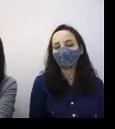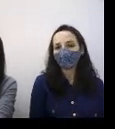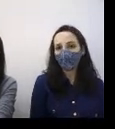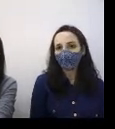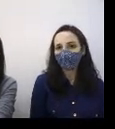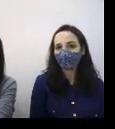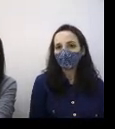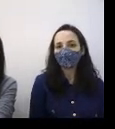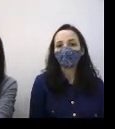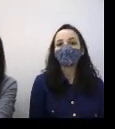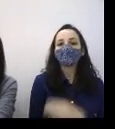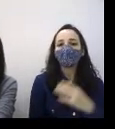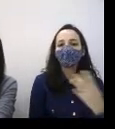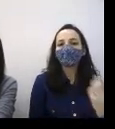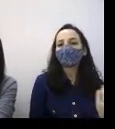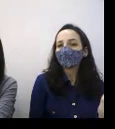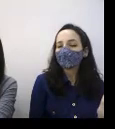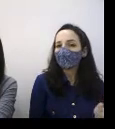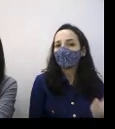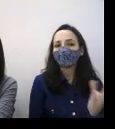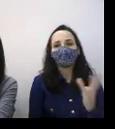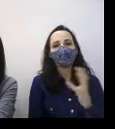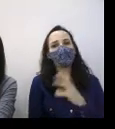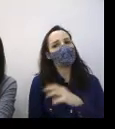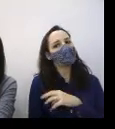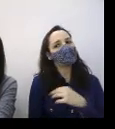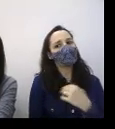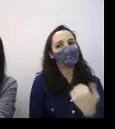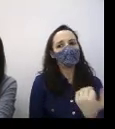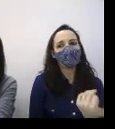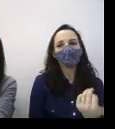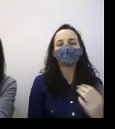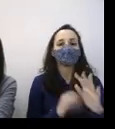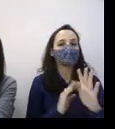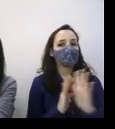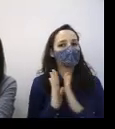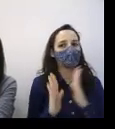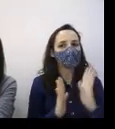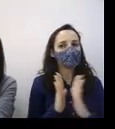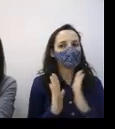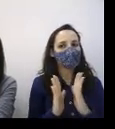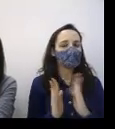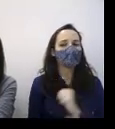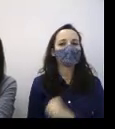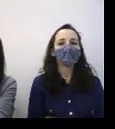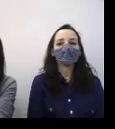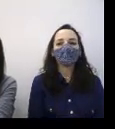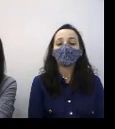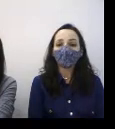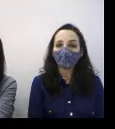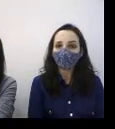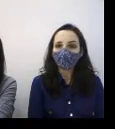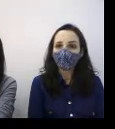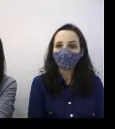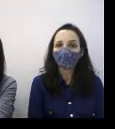relações interpessoais. Então, se a nossa capacidade de amar e trabalhar está passando aí por